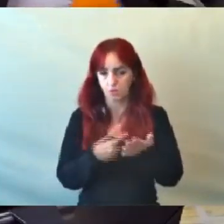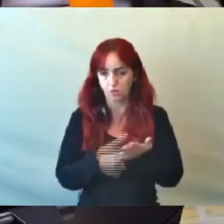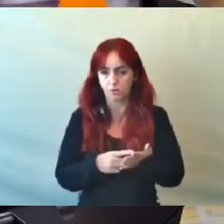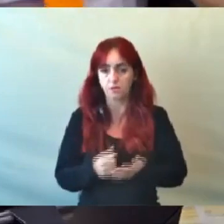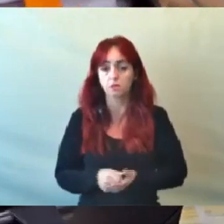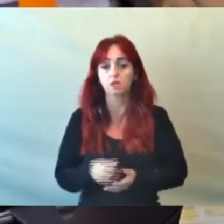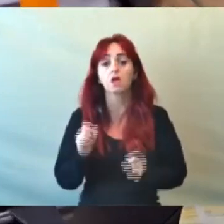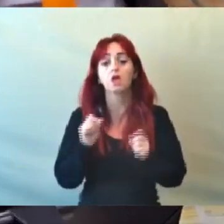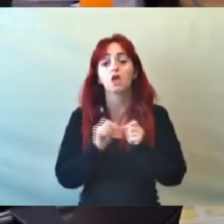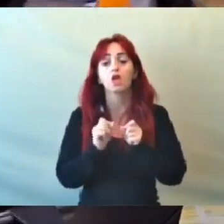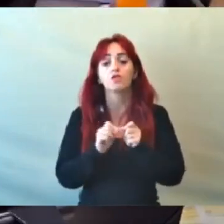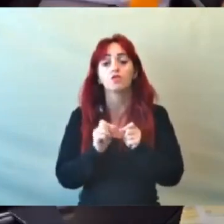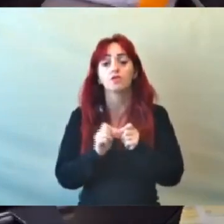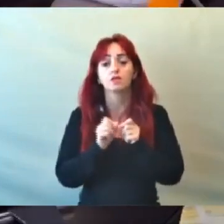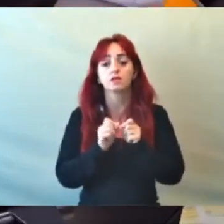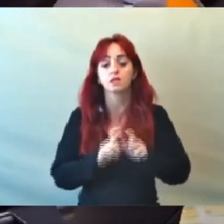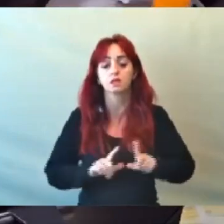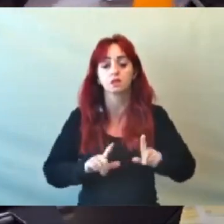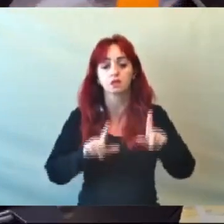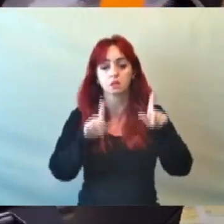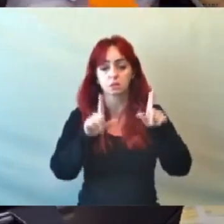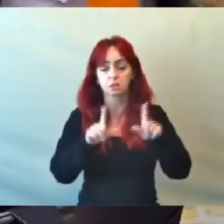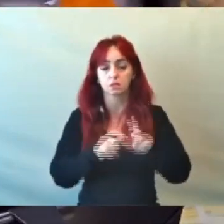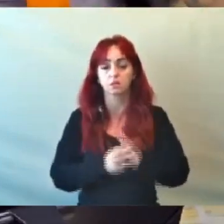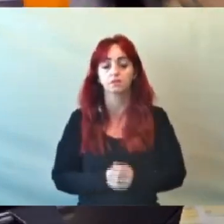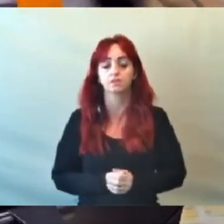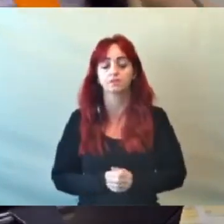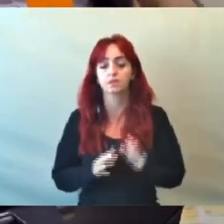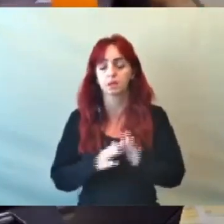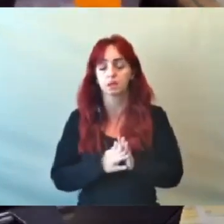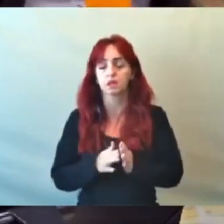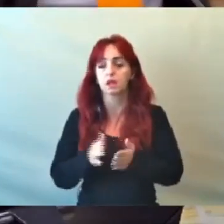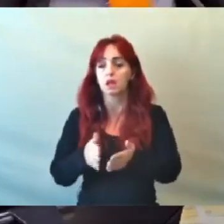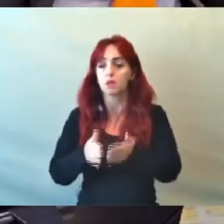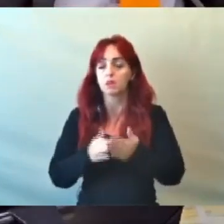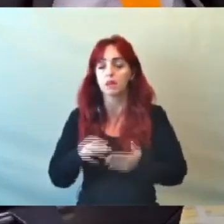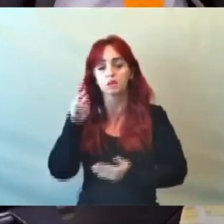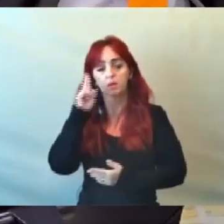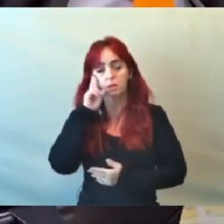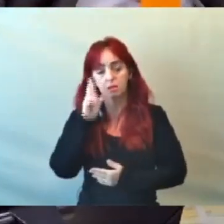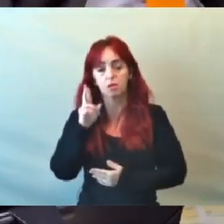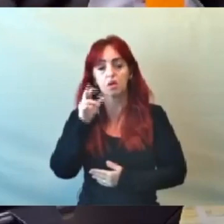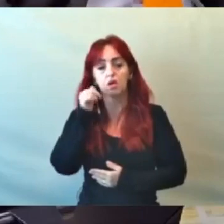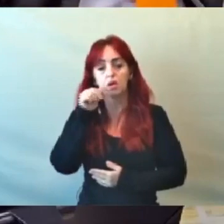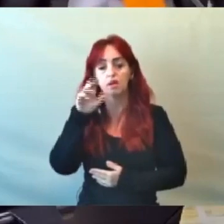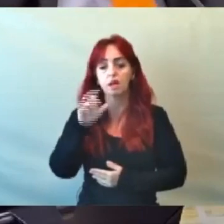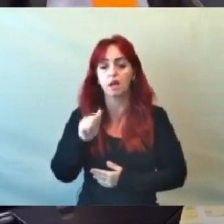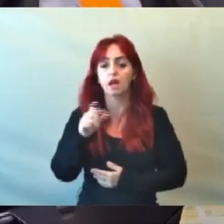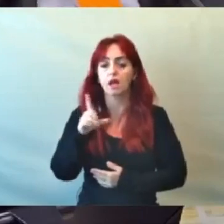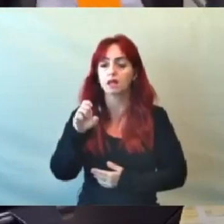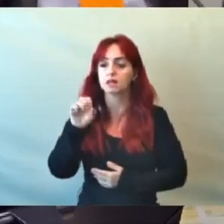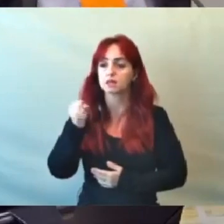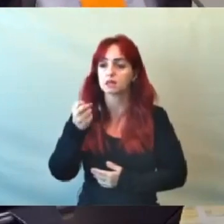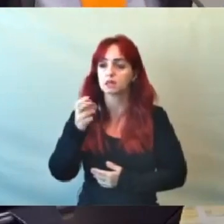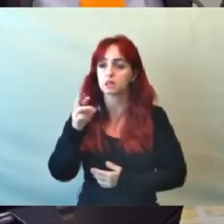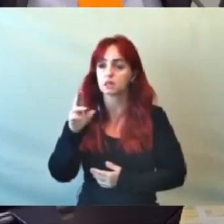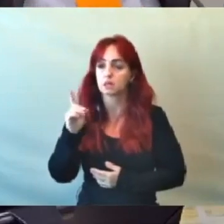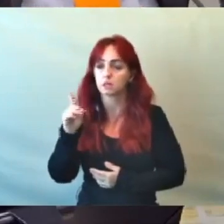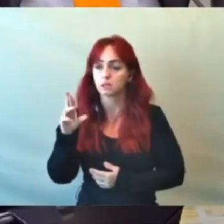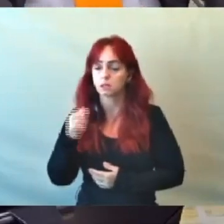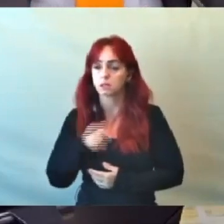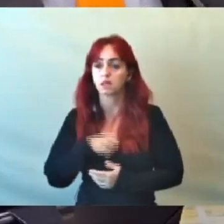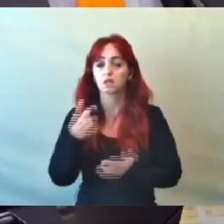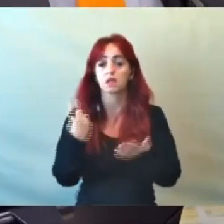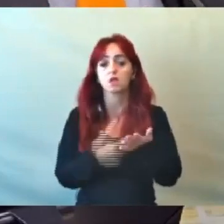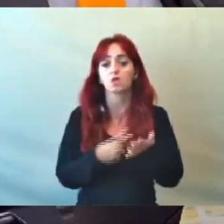compromisso da senhora. Solicito à senhora Alessandra Gianni que preste o compromisso nos termos do artigo 203 do